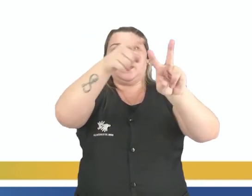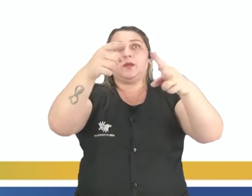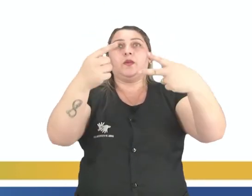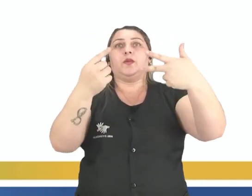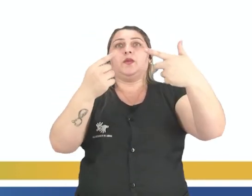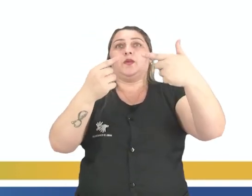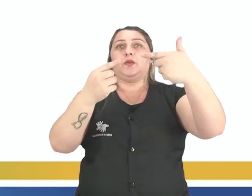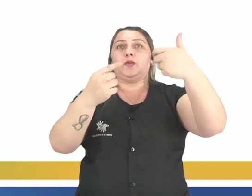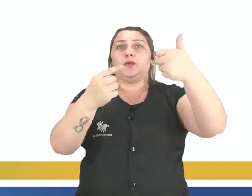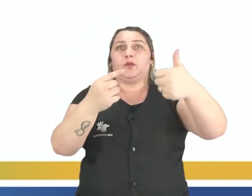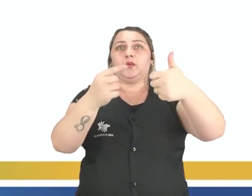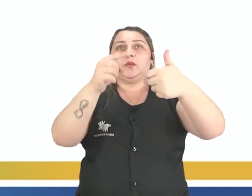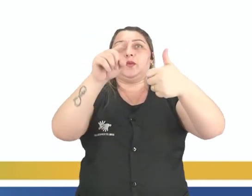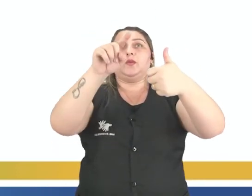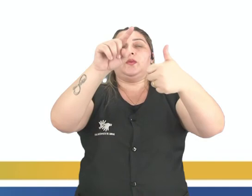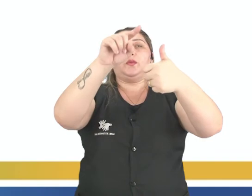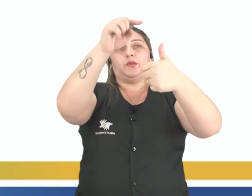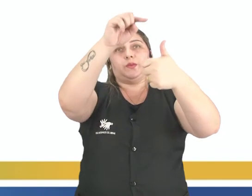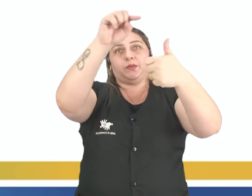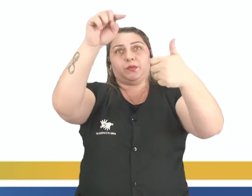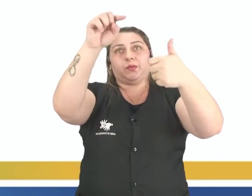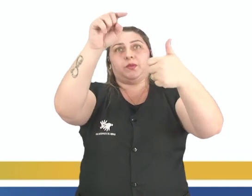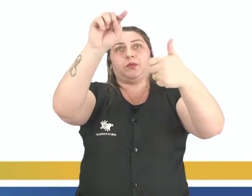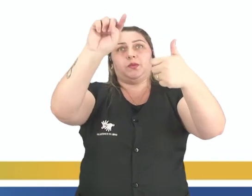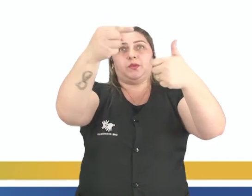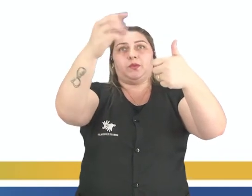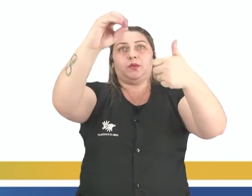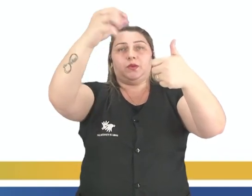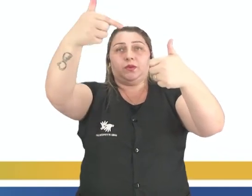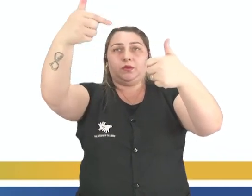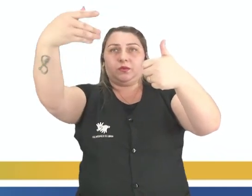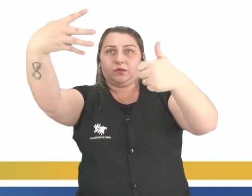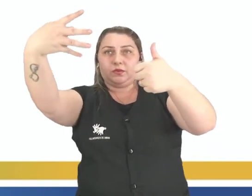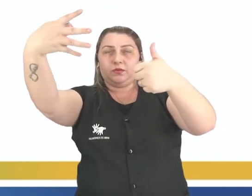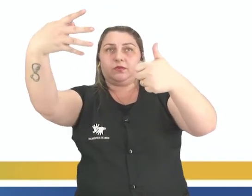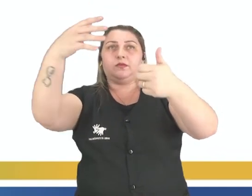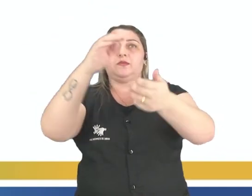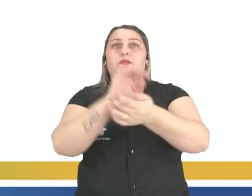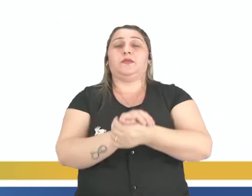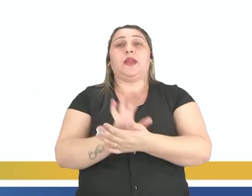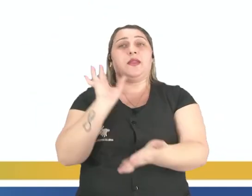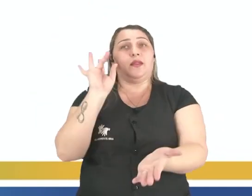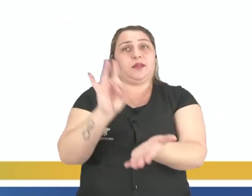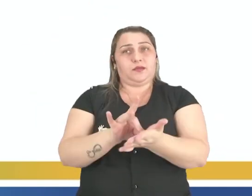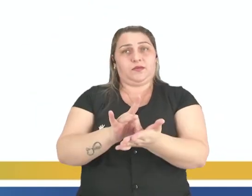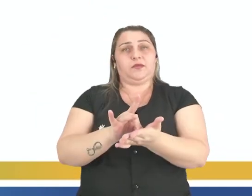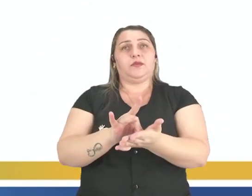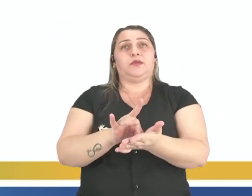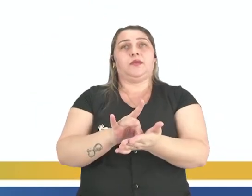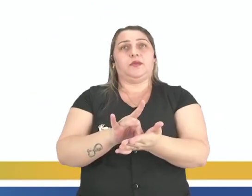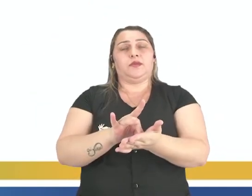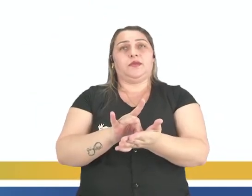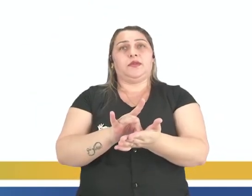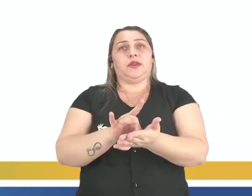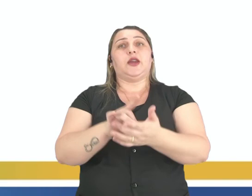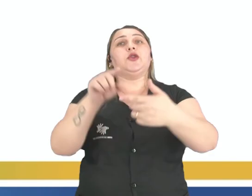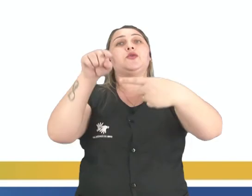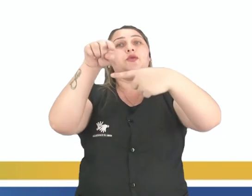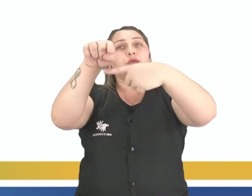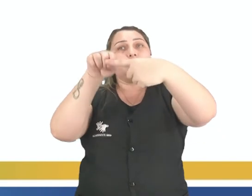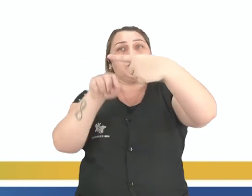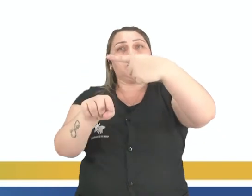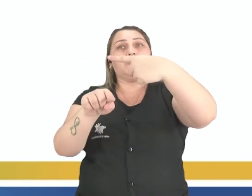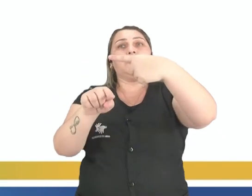1 sobre 1024. Então, caso você queira esse valor em um valor real, um valor bruto mesmo, né? Então, você tem que